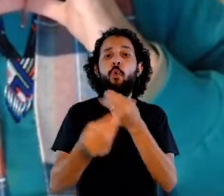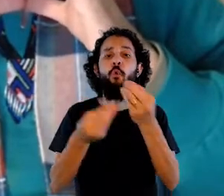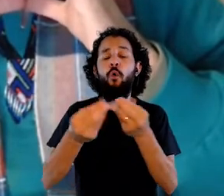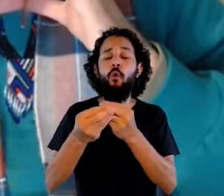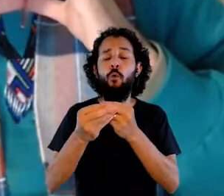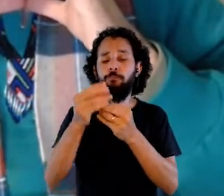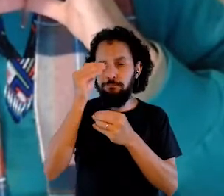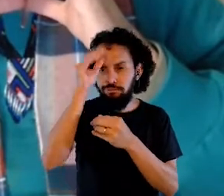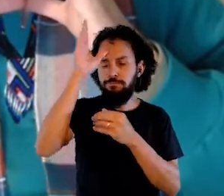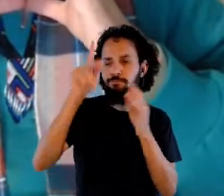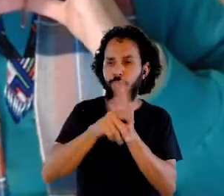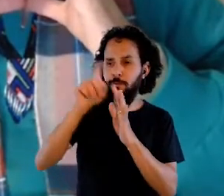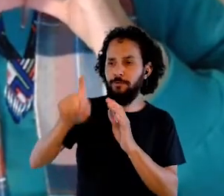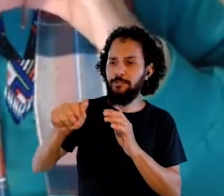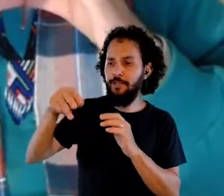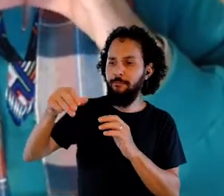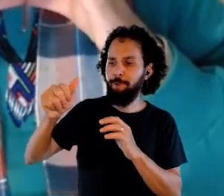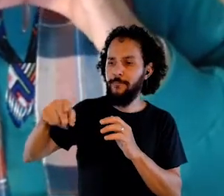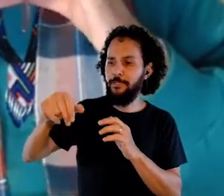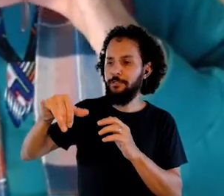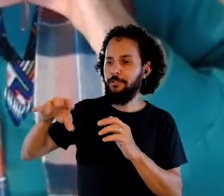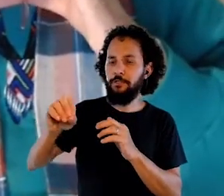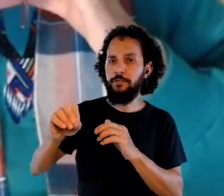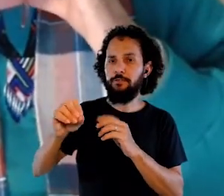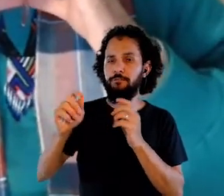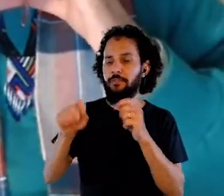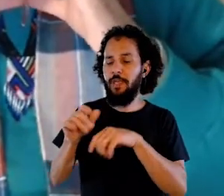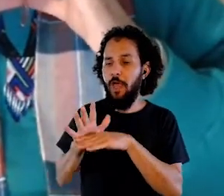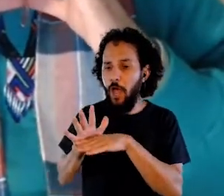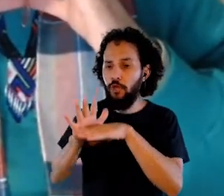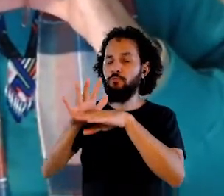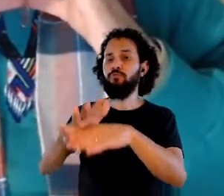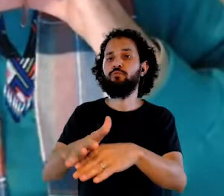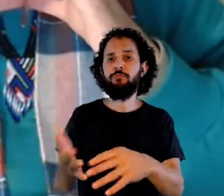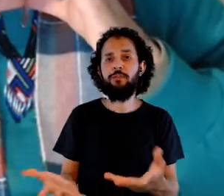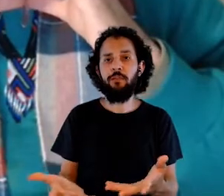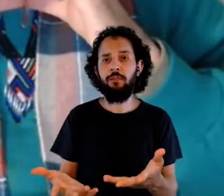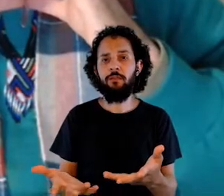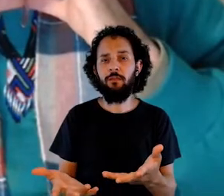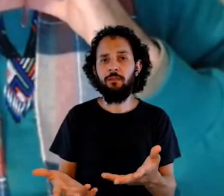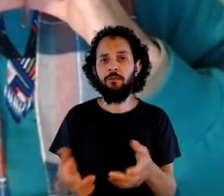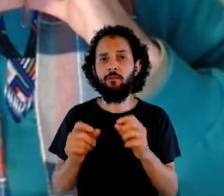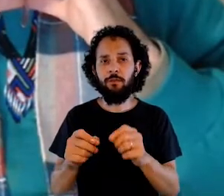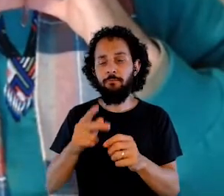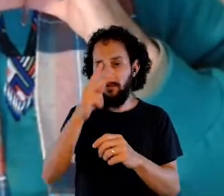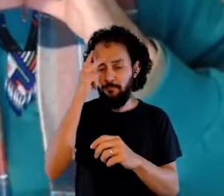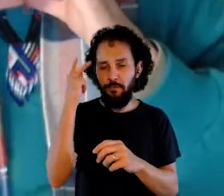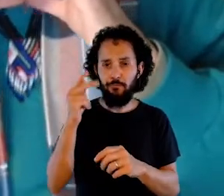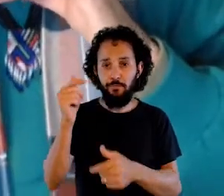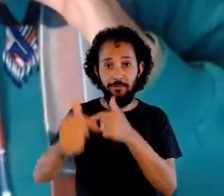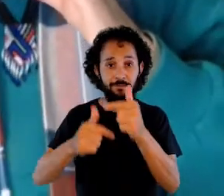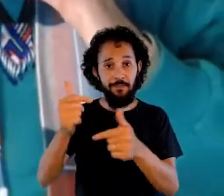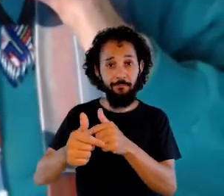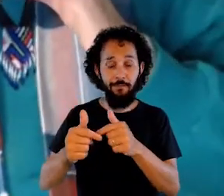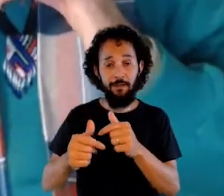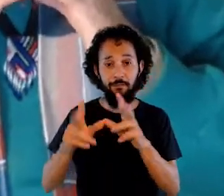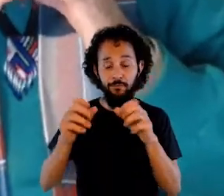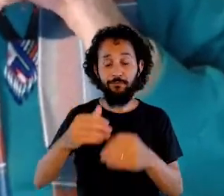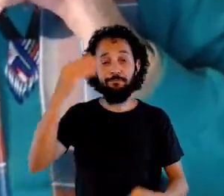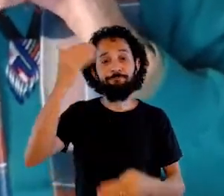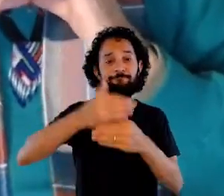pode colaborar, contribuir para as pessoas que trabalham com a cena, né? Neste sentido da